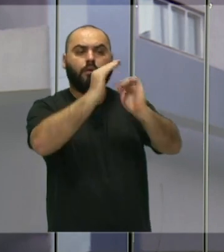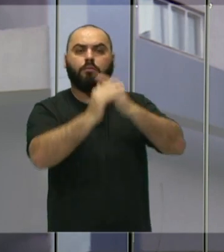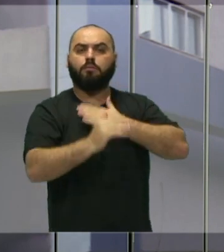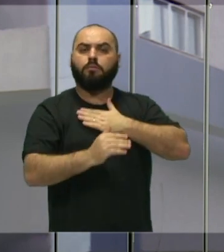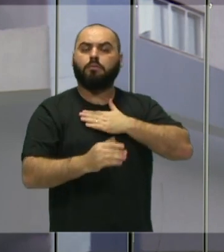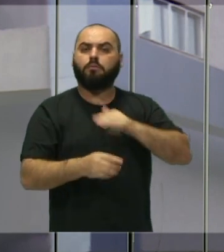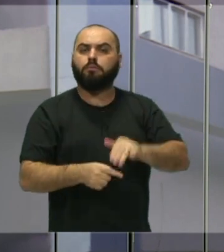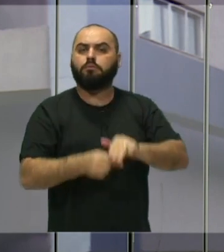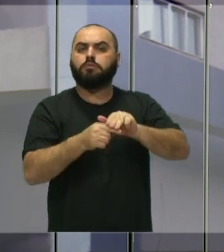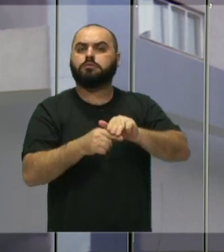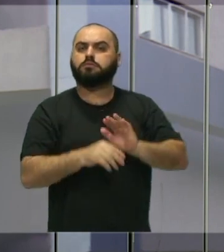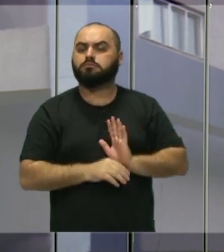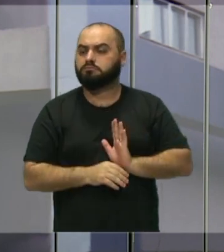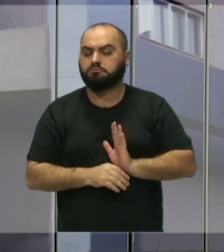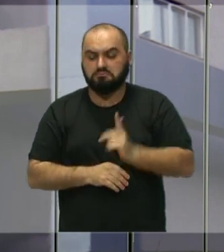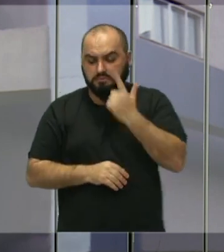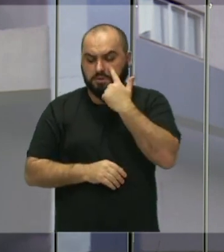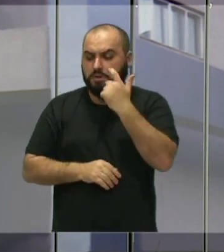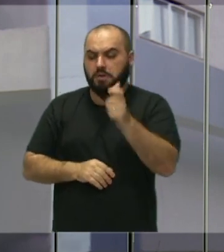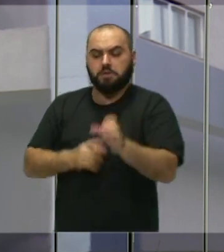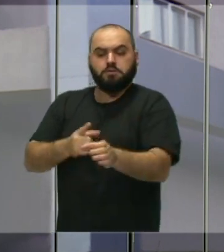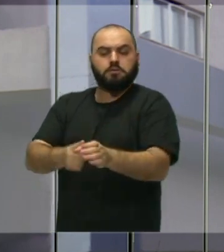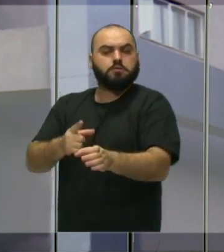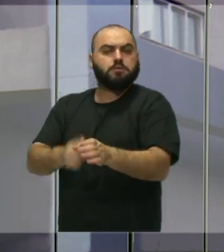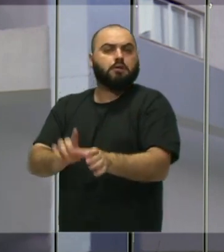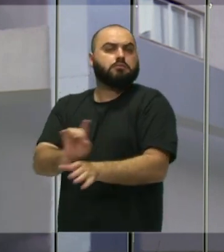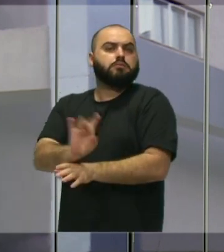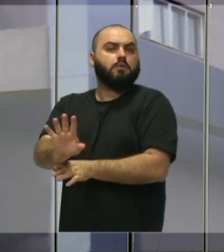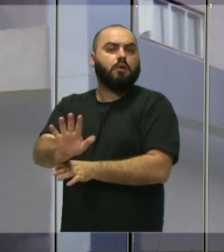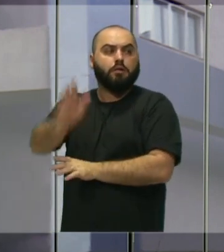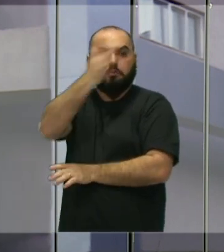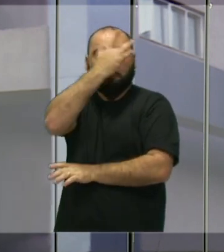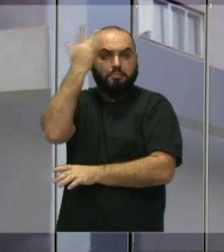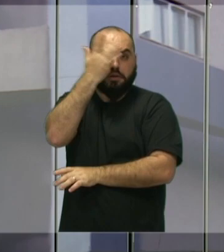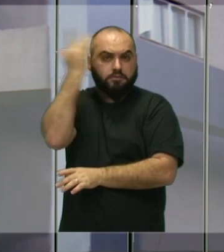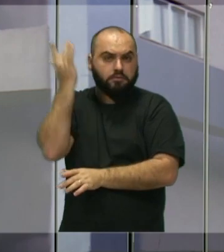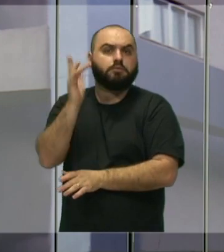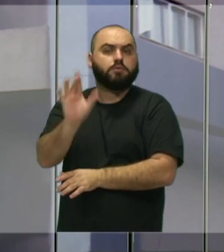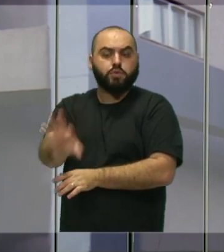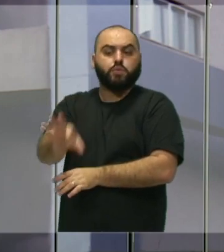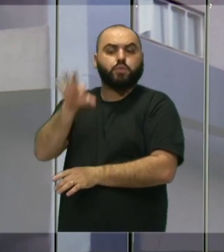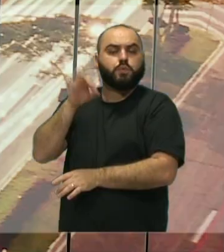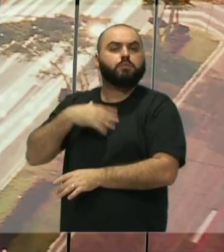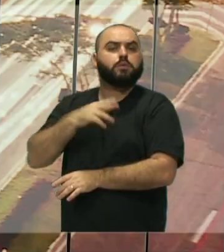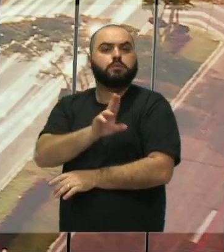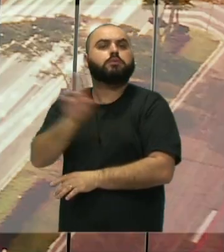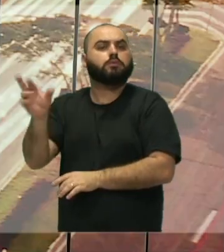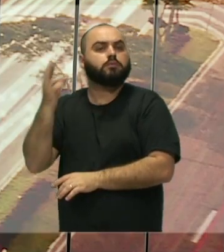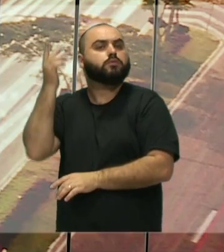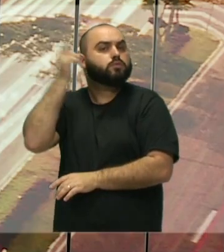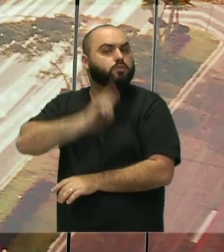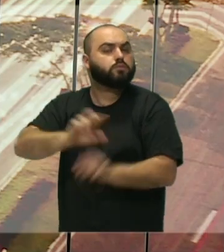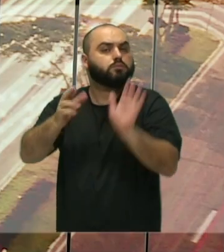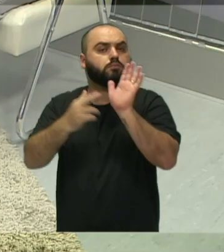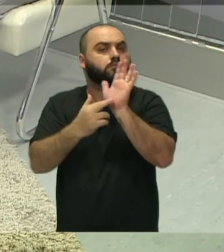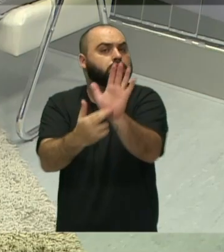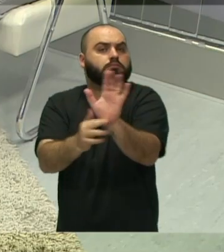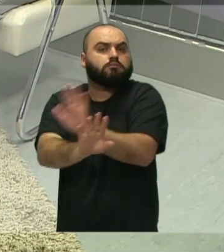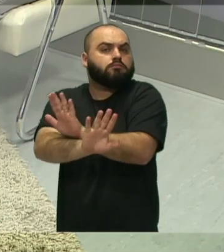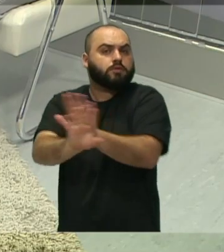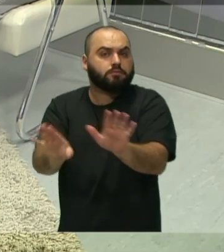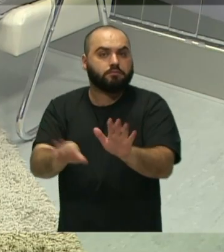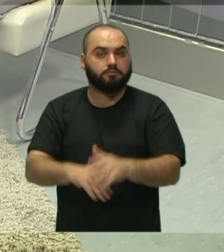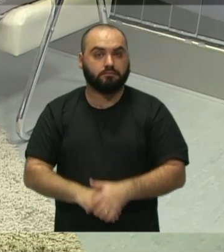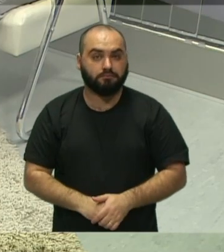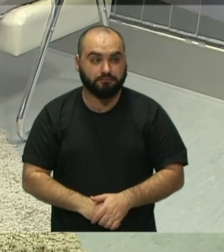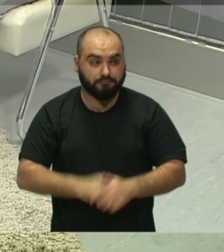no desenvolvimento da cidade, cujas pessoas me deram uma carta branca para que eu possa representá-las. Então, num